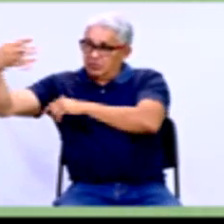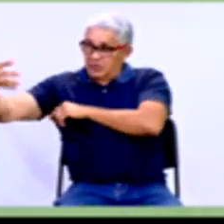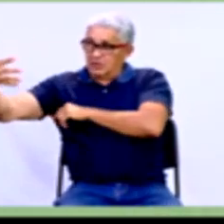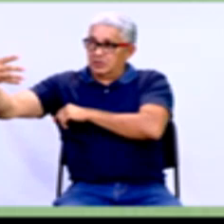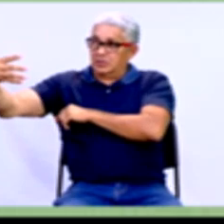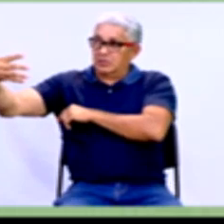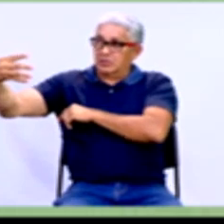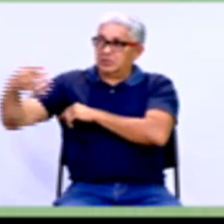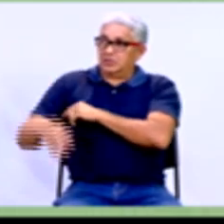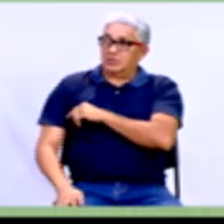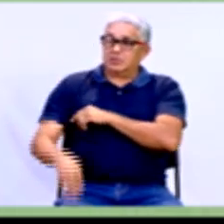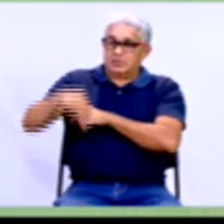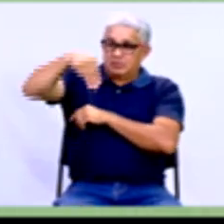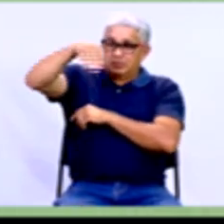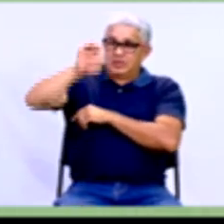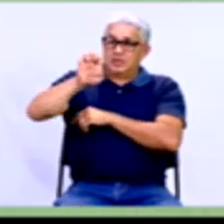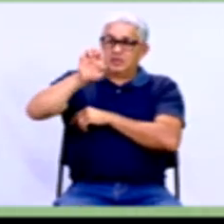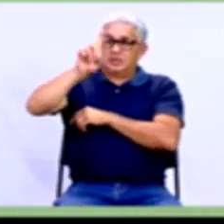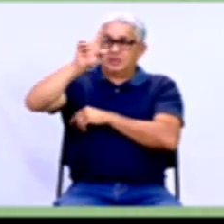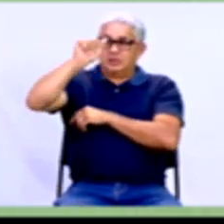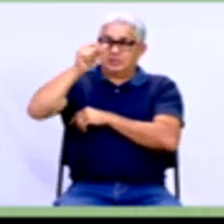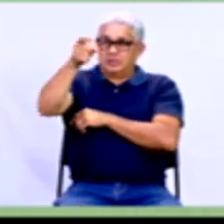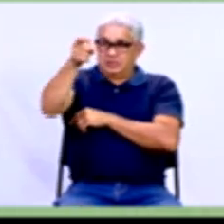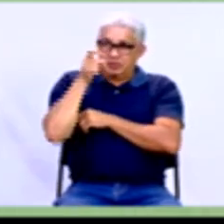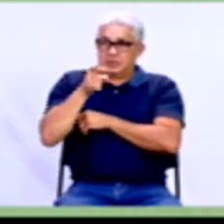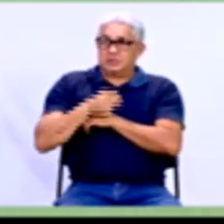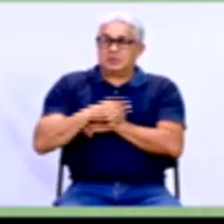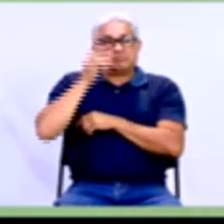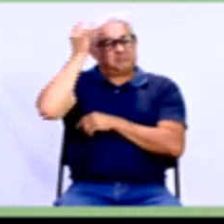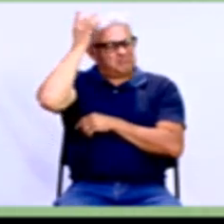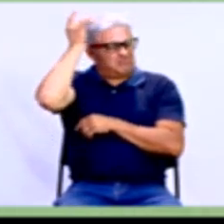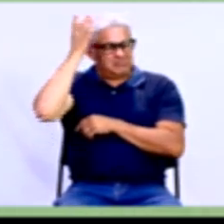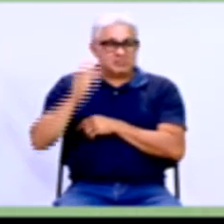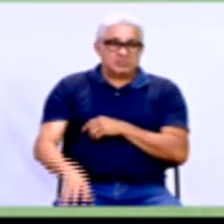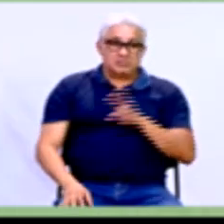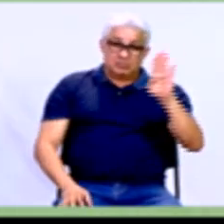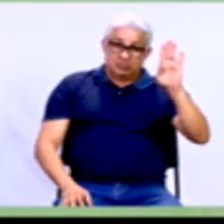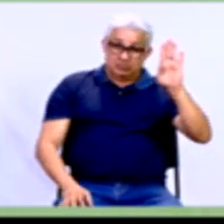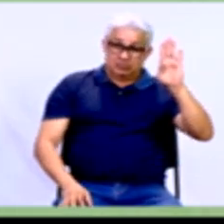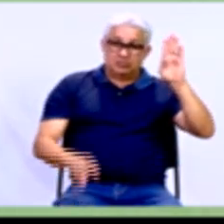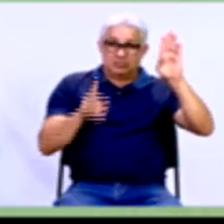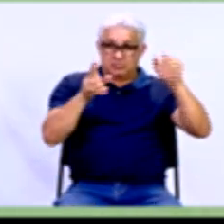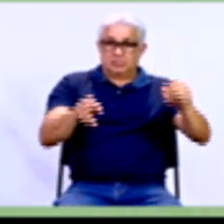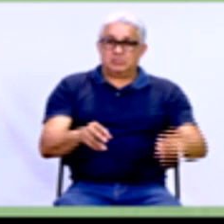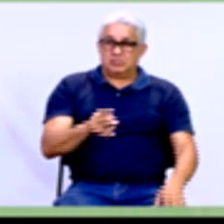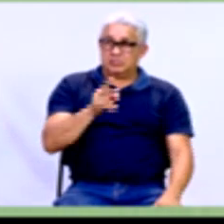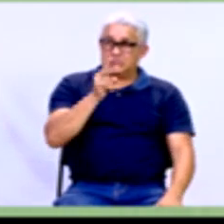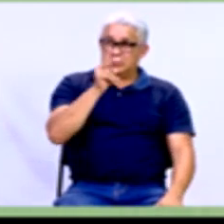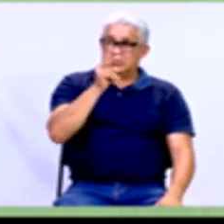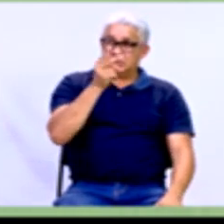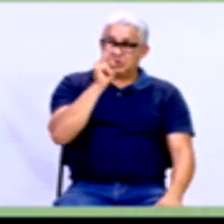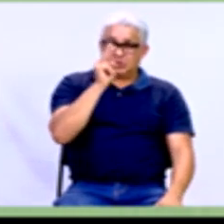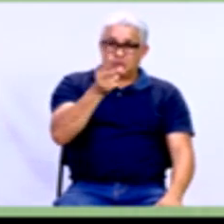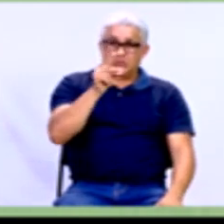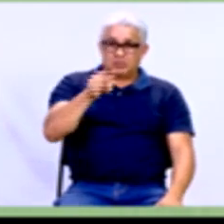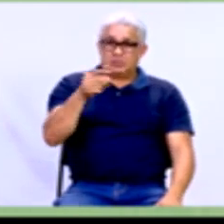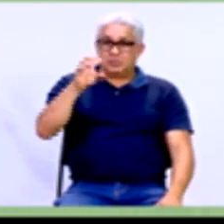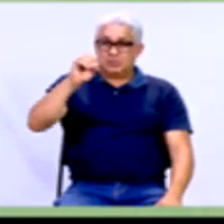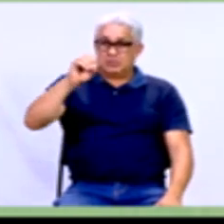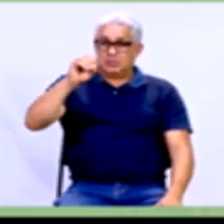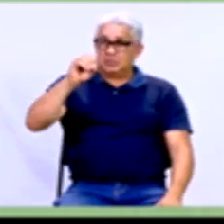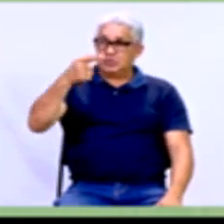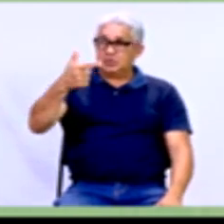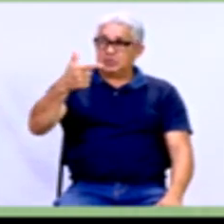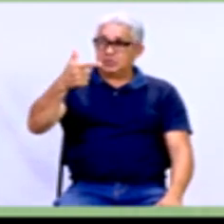X é 4. Outra equação muito fácil de fazer também. B é igual a 2,0286 menos